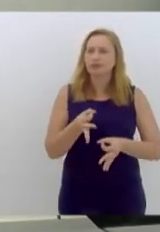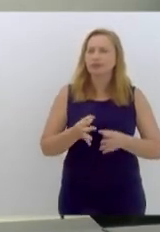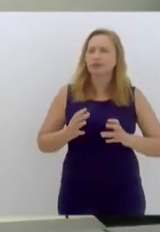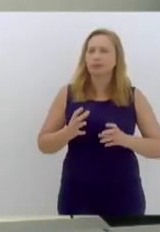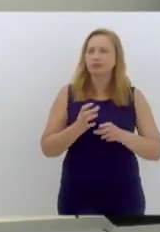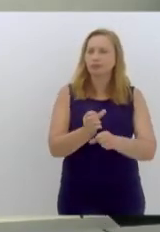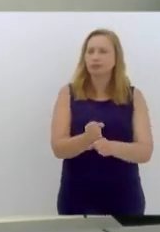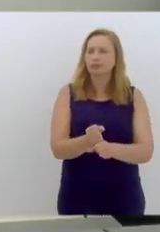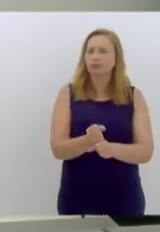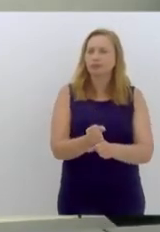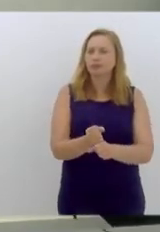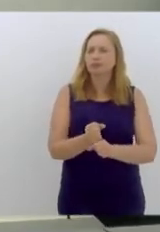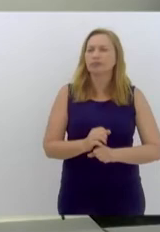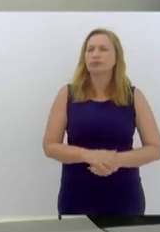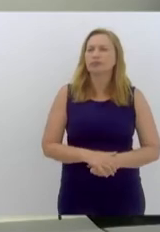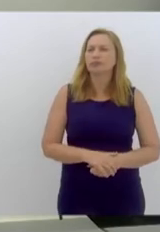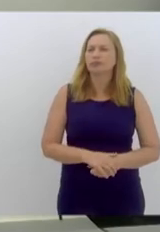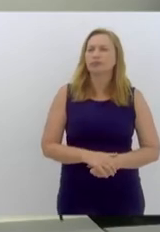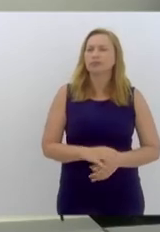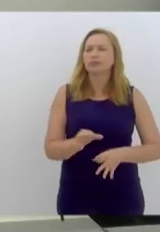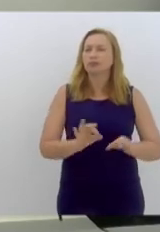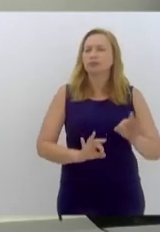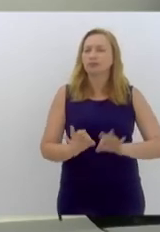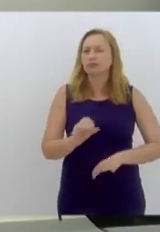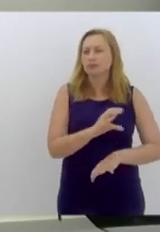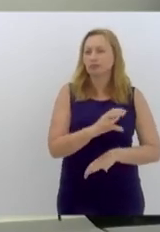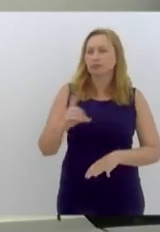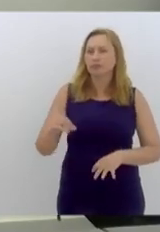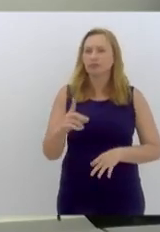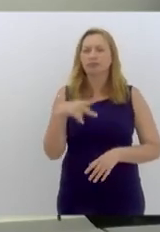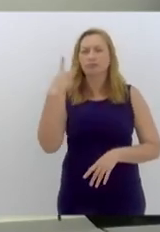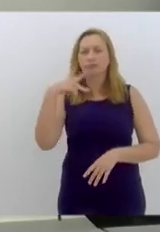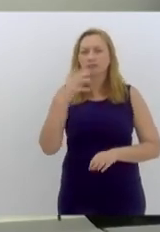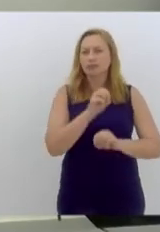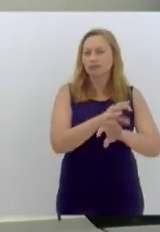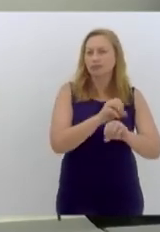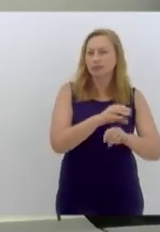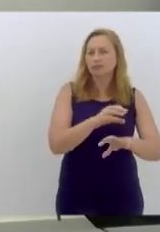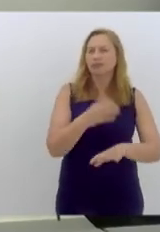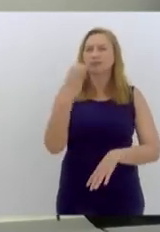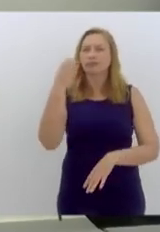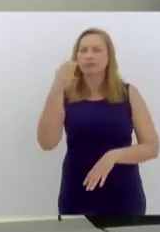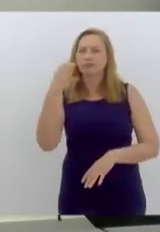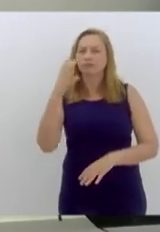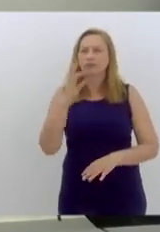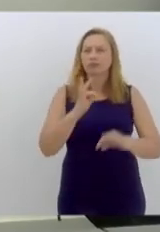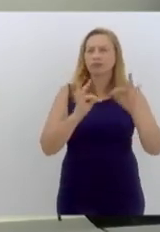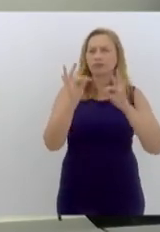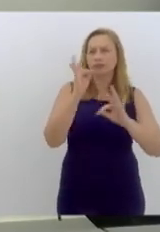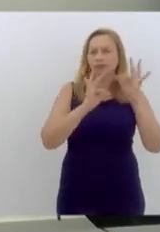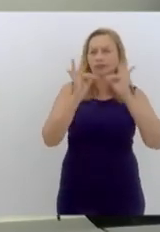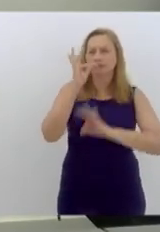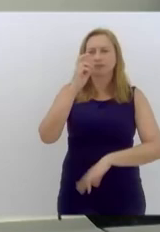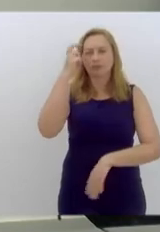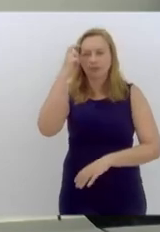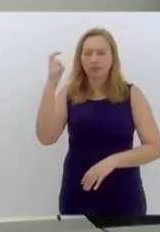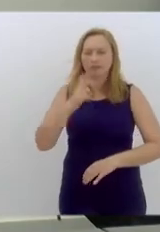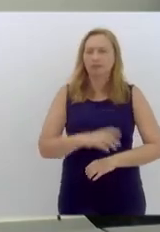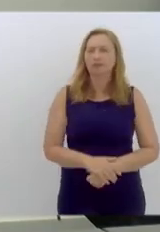sou auditora do Tribunal, a gente trabalha numa coordenadoria de auditoria em políticas de educação, cultura, ciência e tecnologia. Então, a gente tem feito